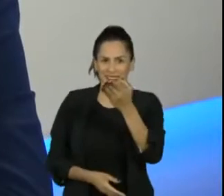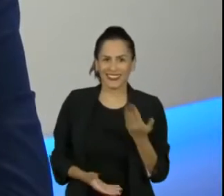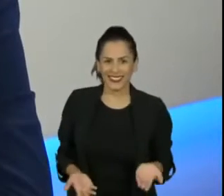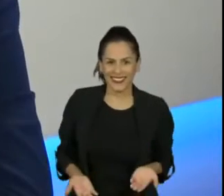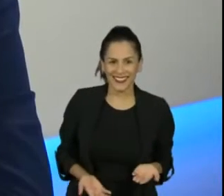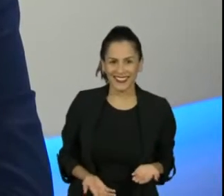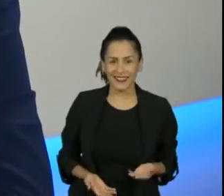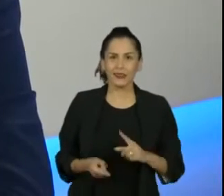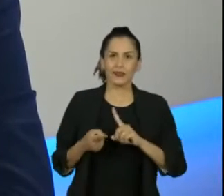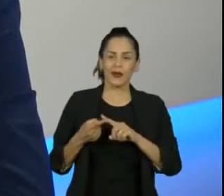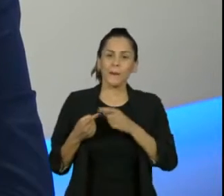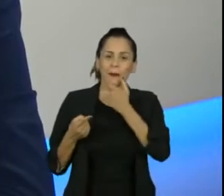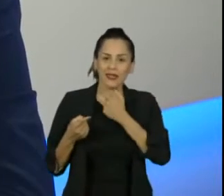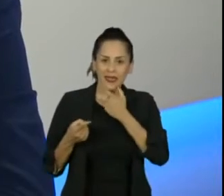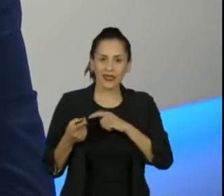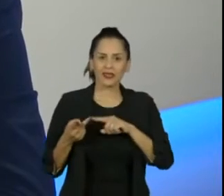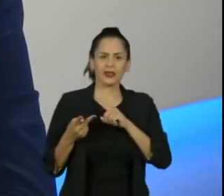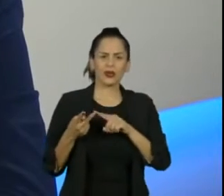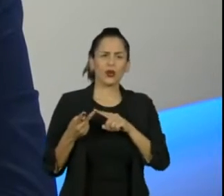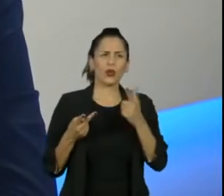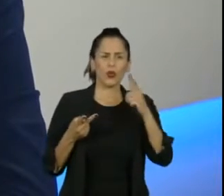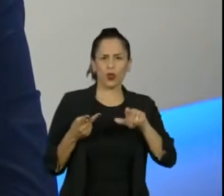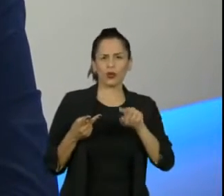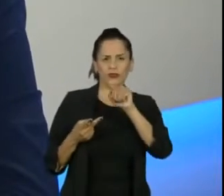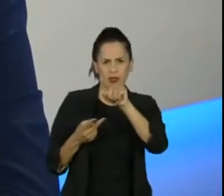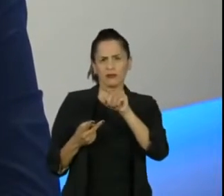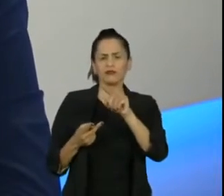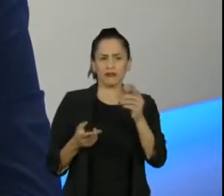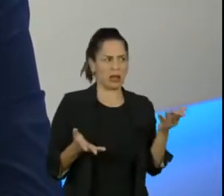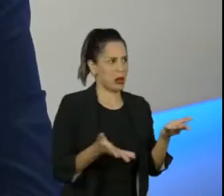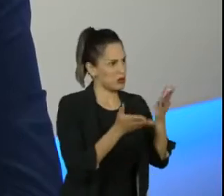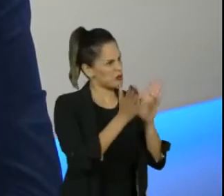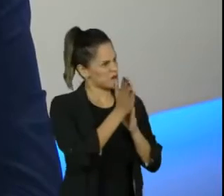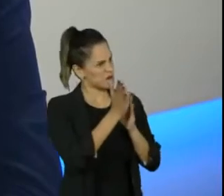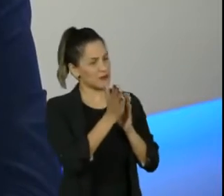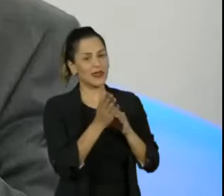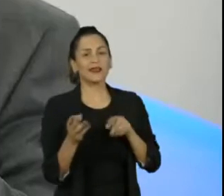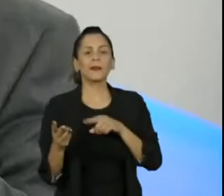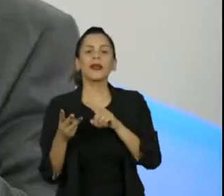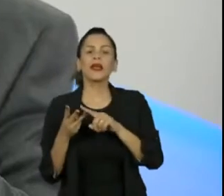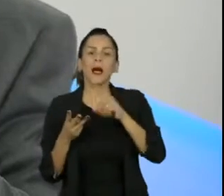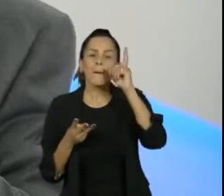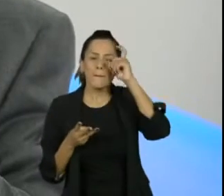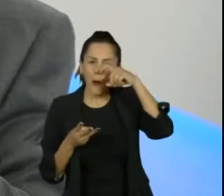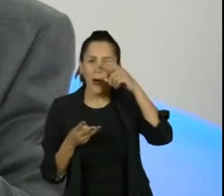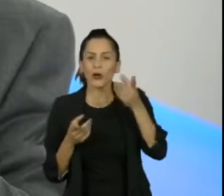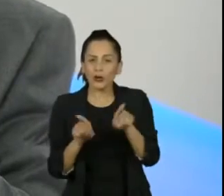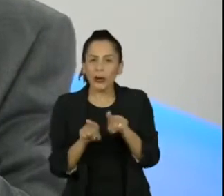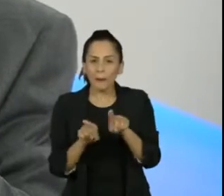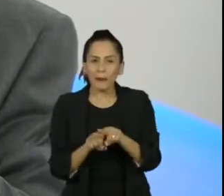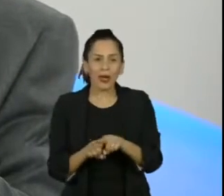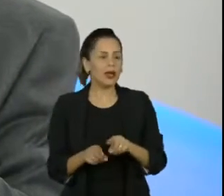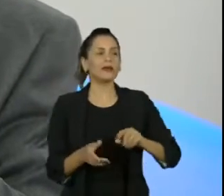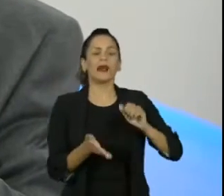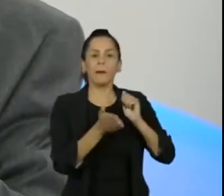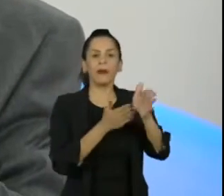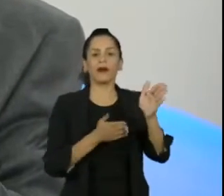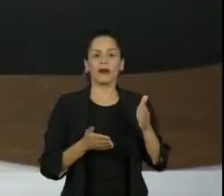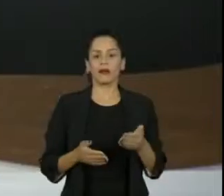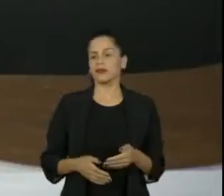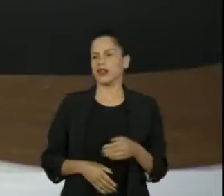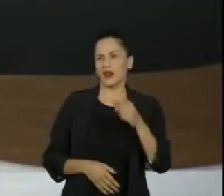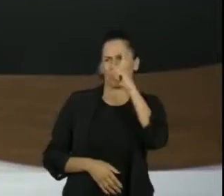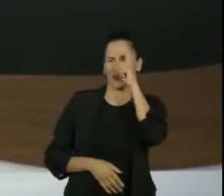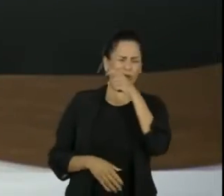desestatização, o Mandetta, foi outro que o senhor criticou, o senhor elogiou. O Moro, em certo momento, o senhor elogiou lá no início, também não está mais... Não, o Moro até que não. Até que